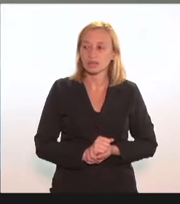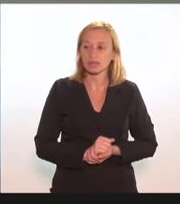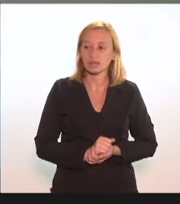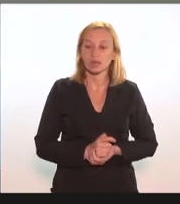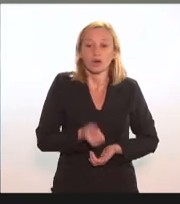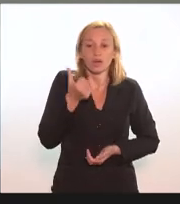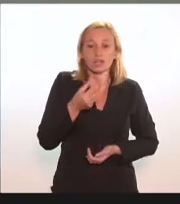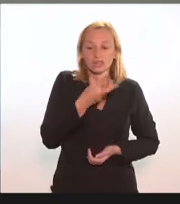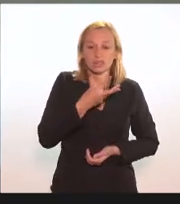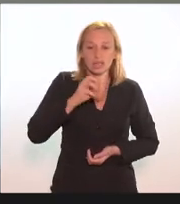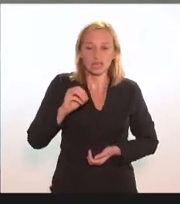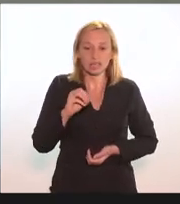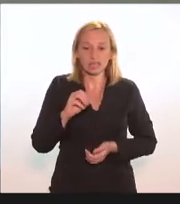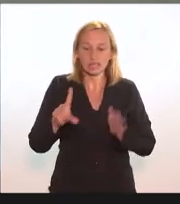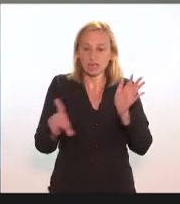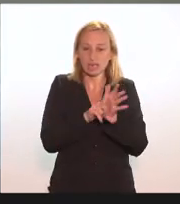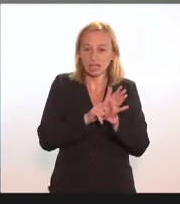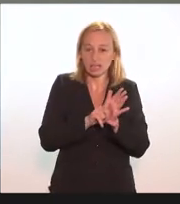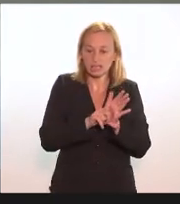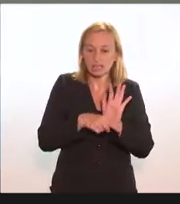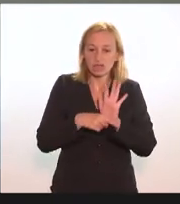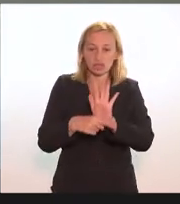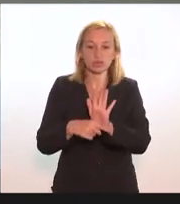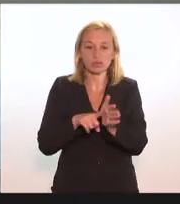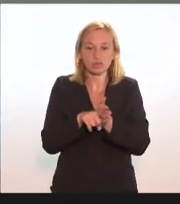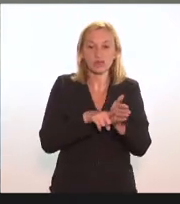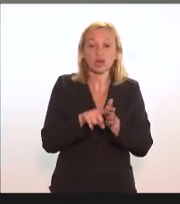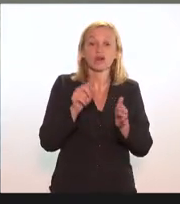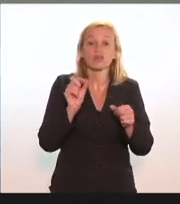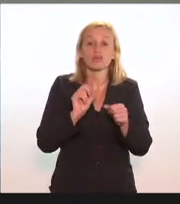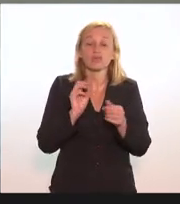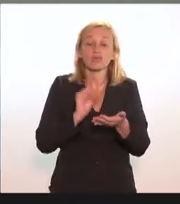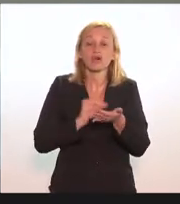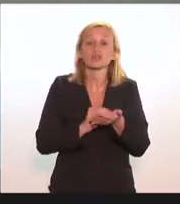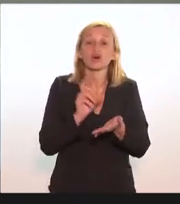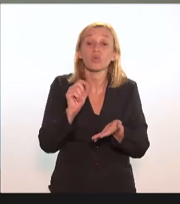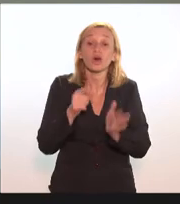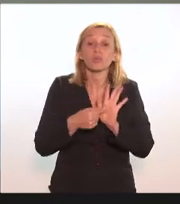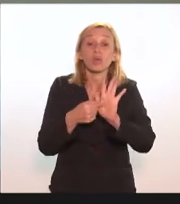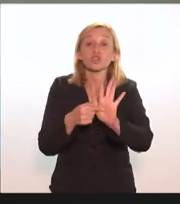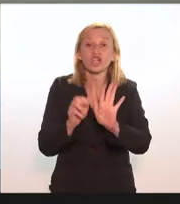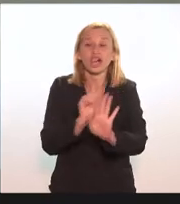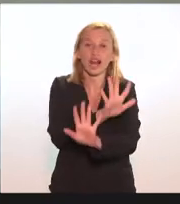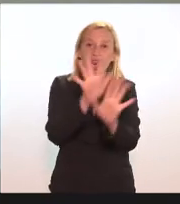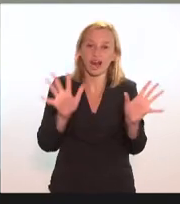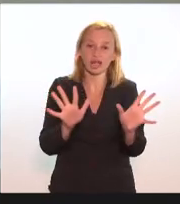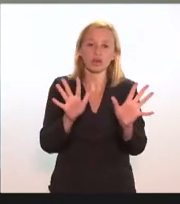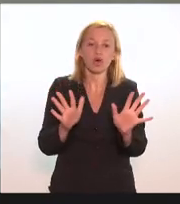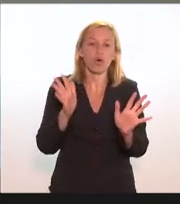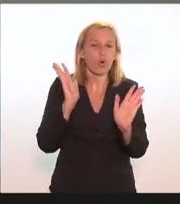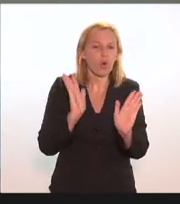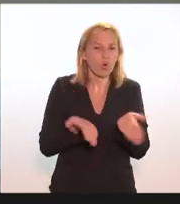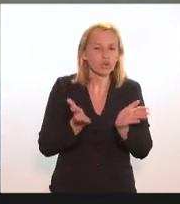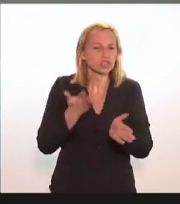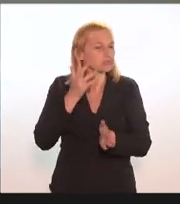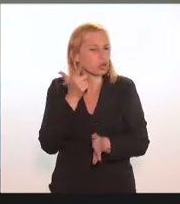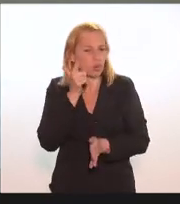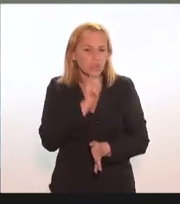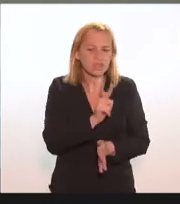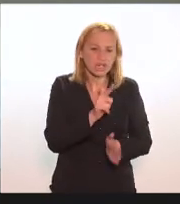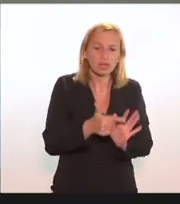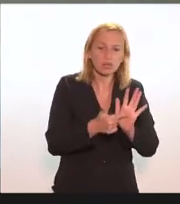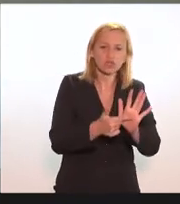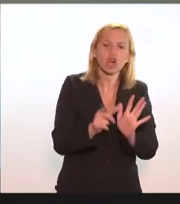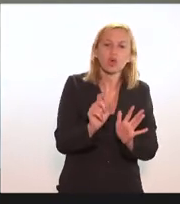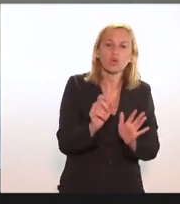quase 300 leis de incentivo fiscal, a primeira coisa que falta é a transparência, né? Hoje a gente não consegue definir exatamente o que